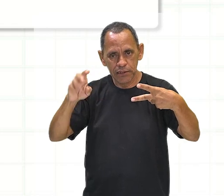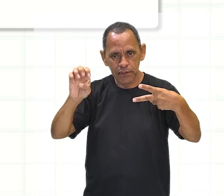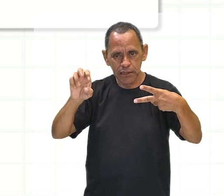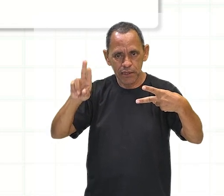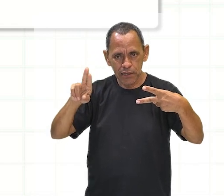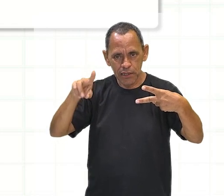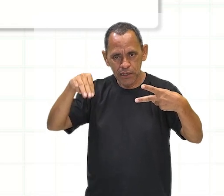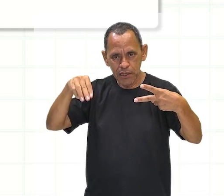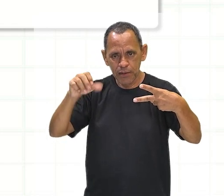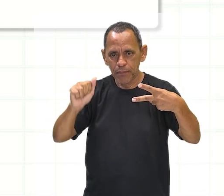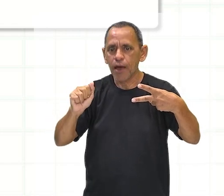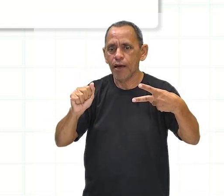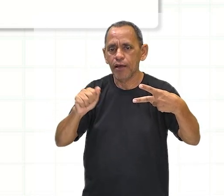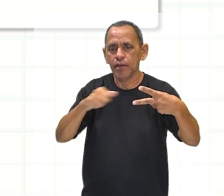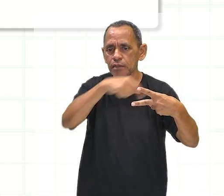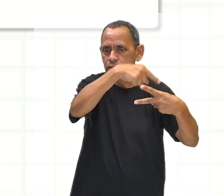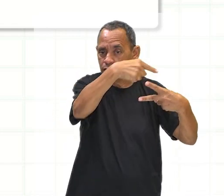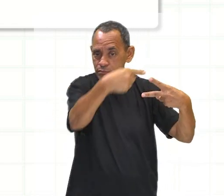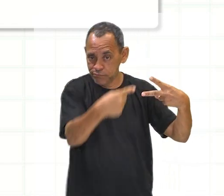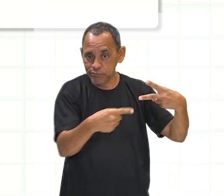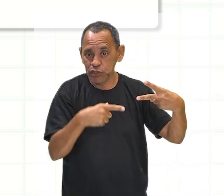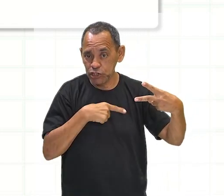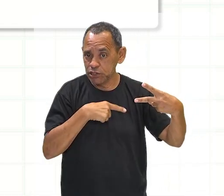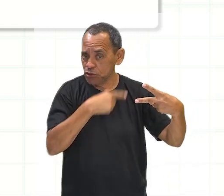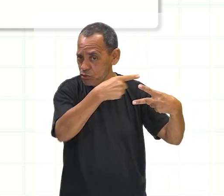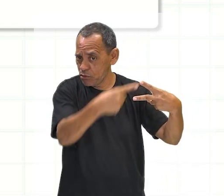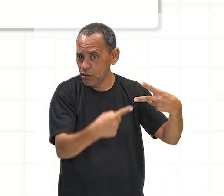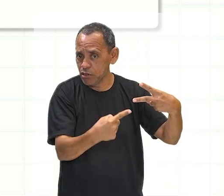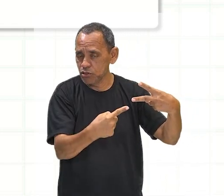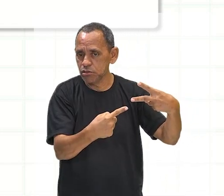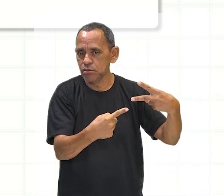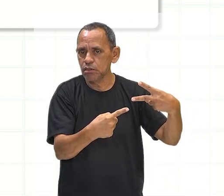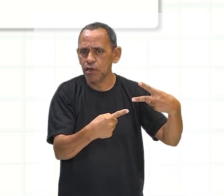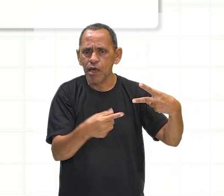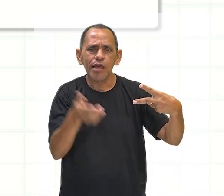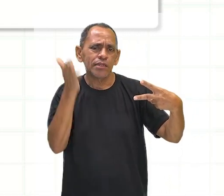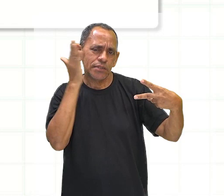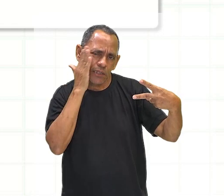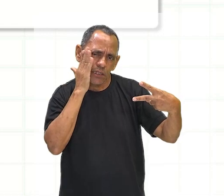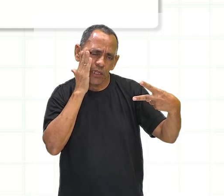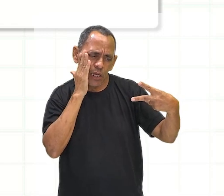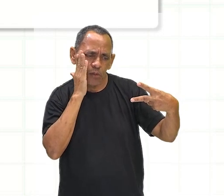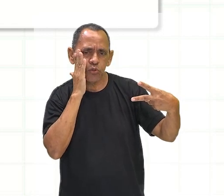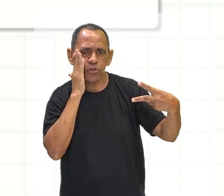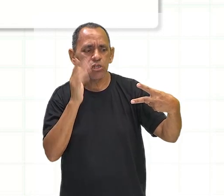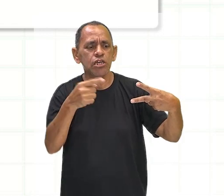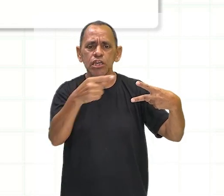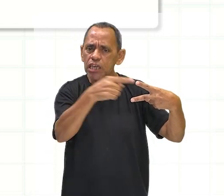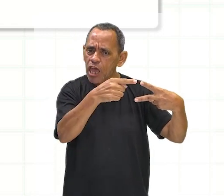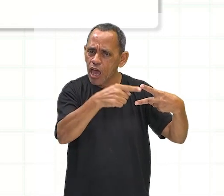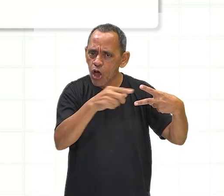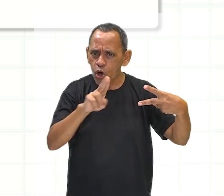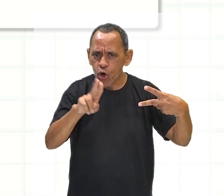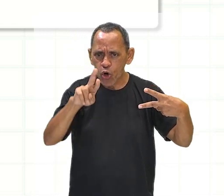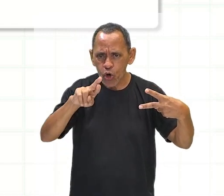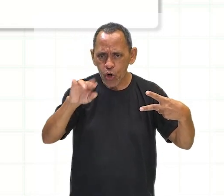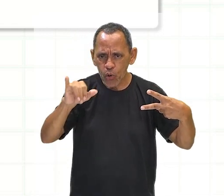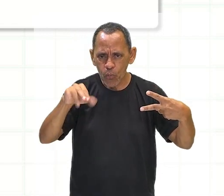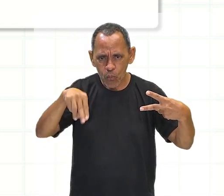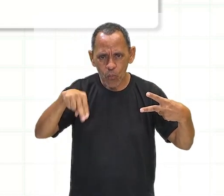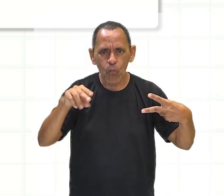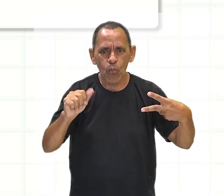passa a urina. E a gente sabe que a urina é um líquido que contém ali algumas secreções, né, algumas toxinas, por exemplo, e